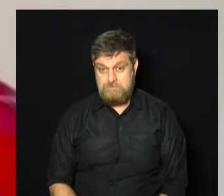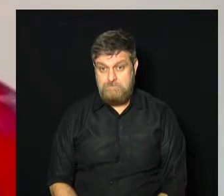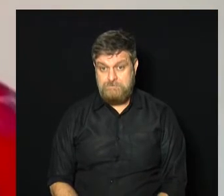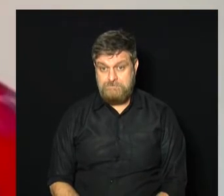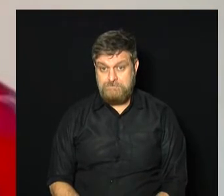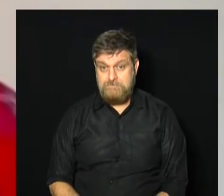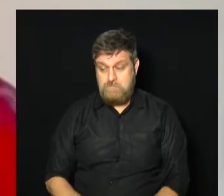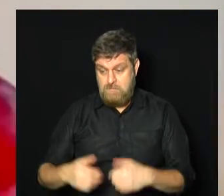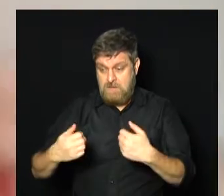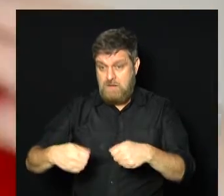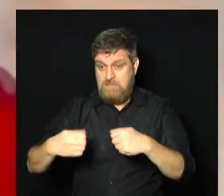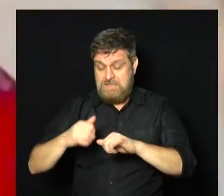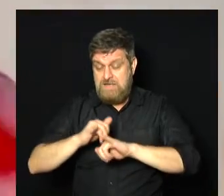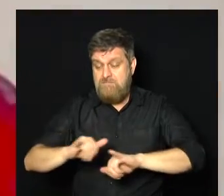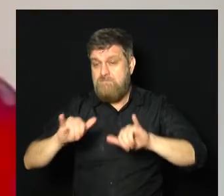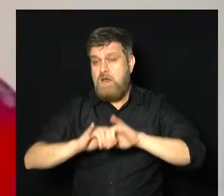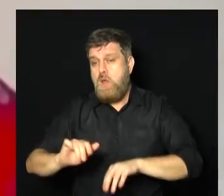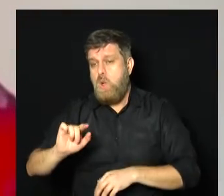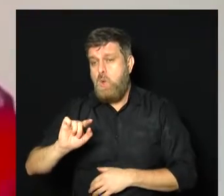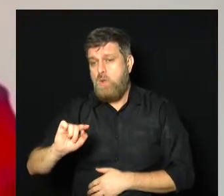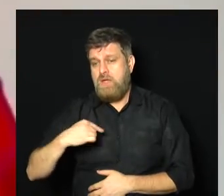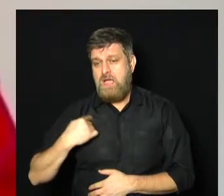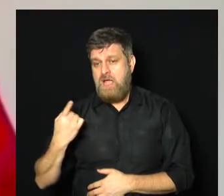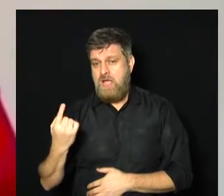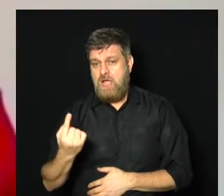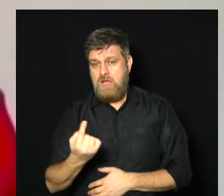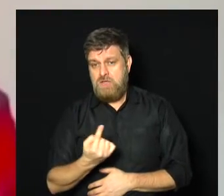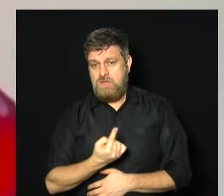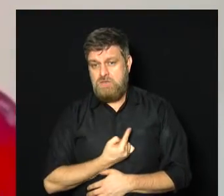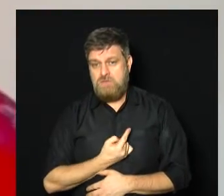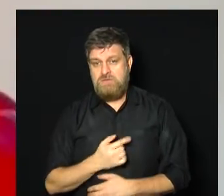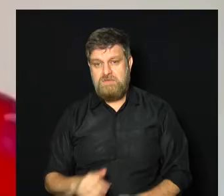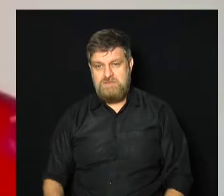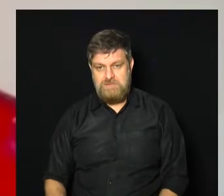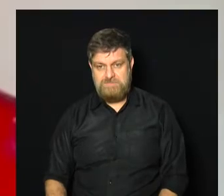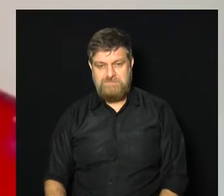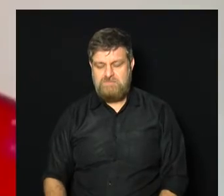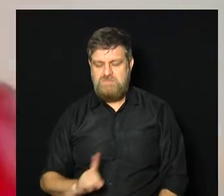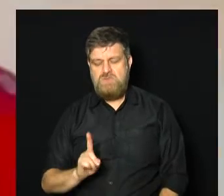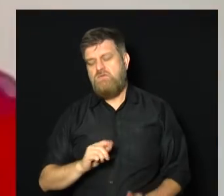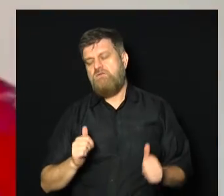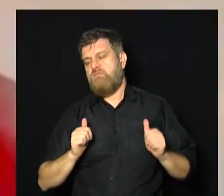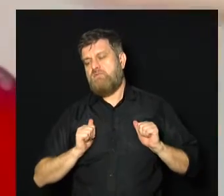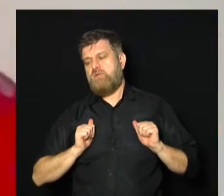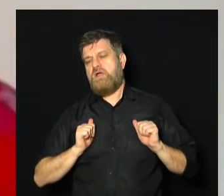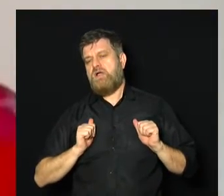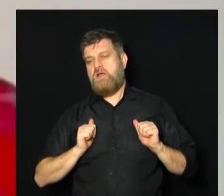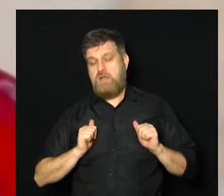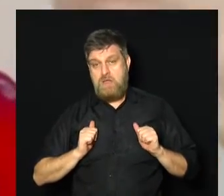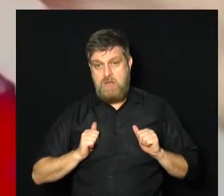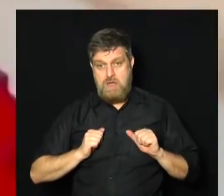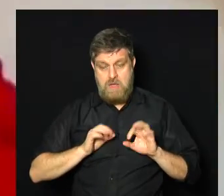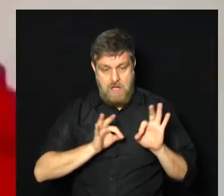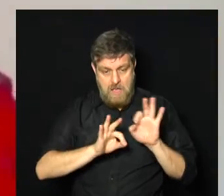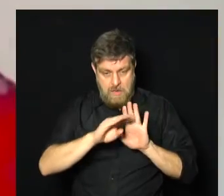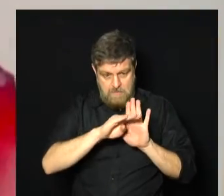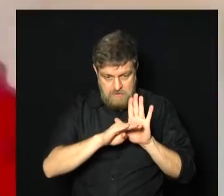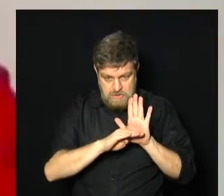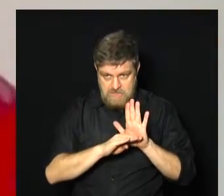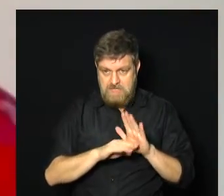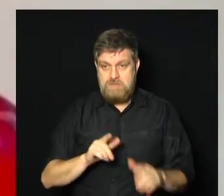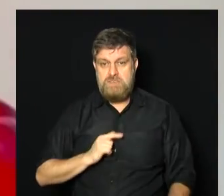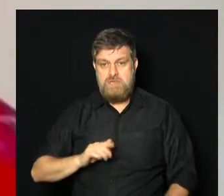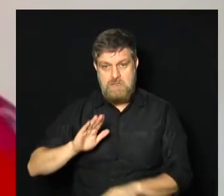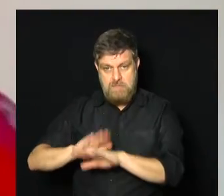precisa dizer que nós não estamos nos negando a desenvolver projetos como a gente desenvolve com autoria,